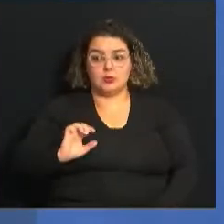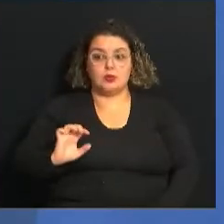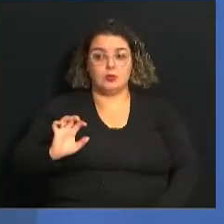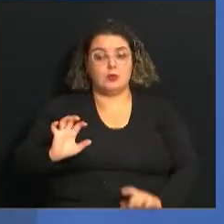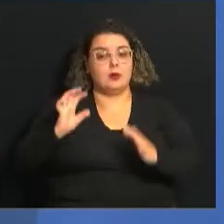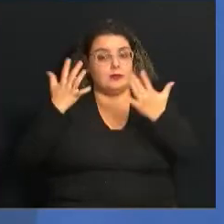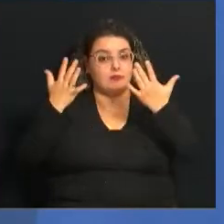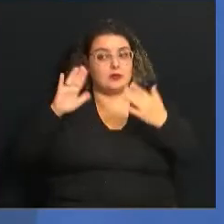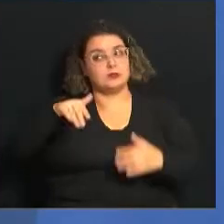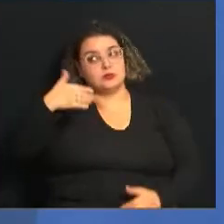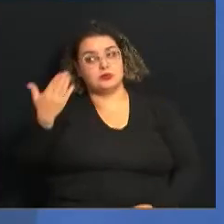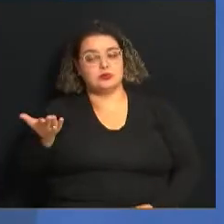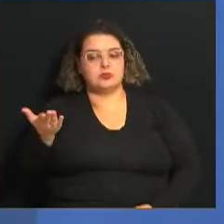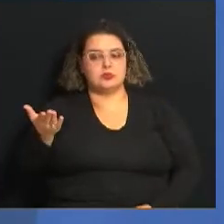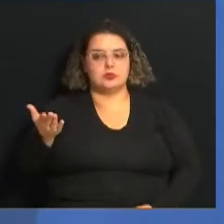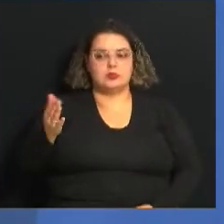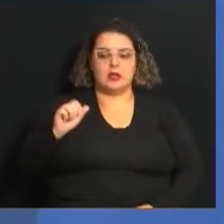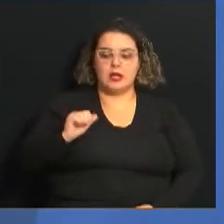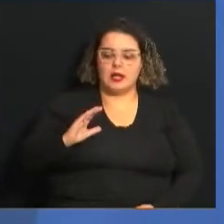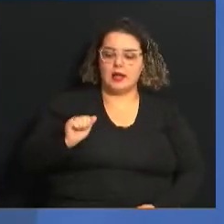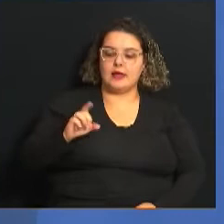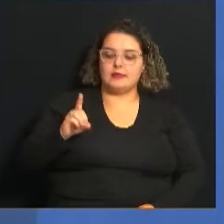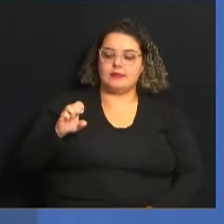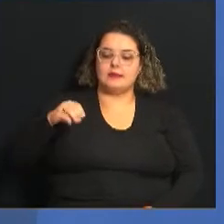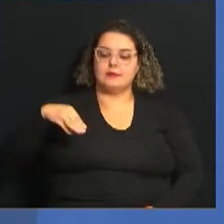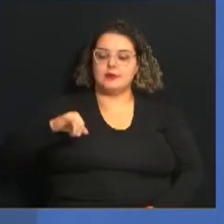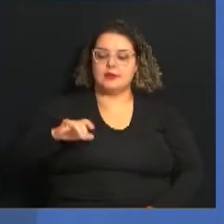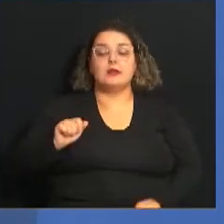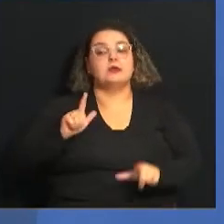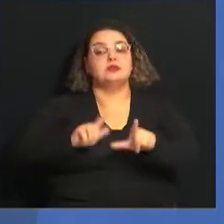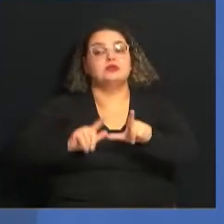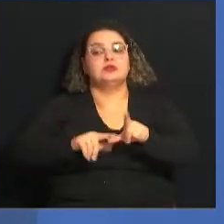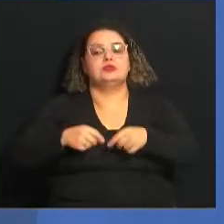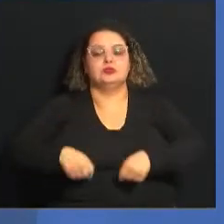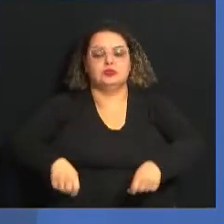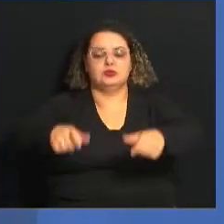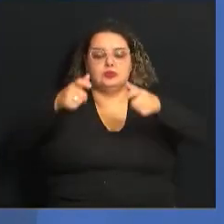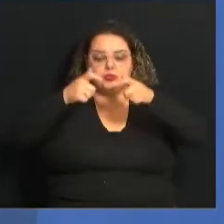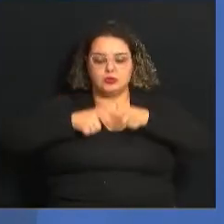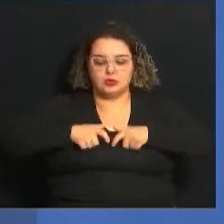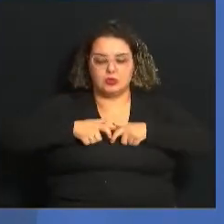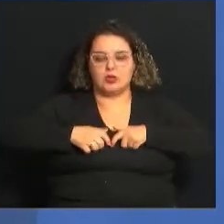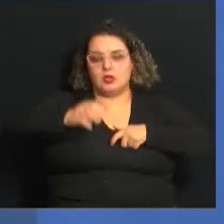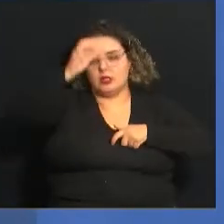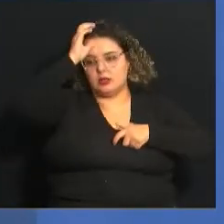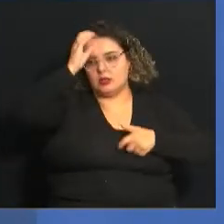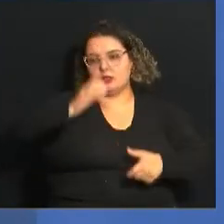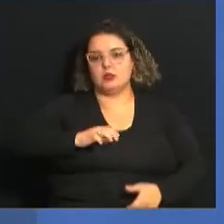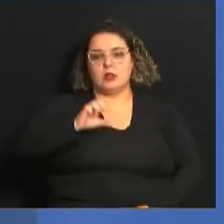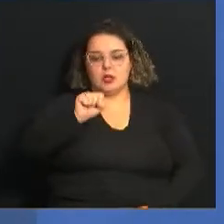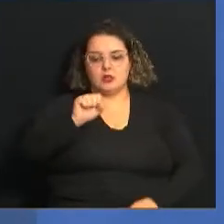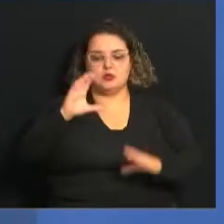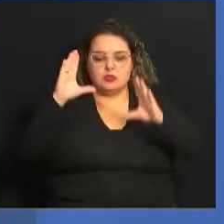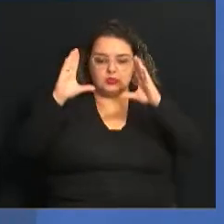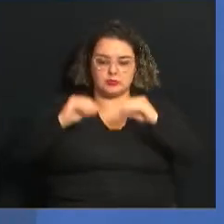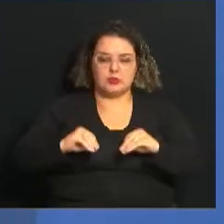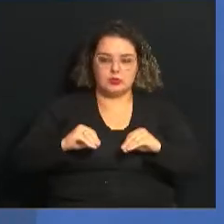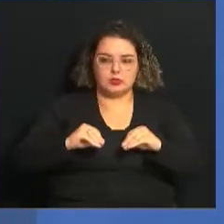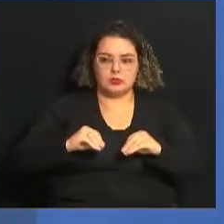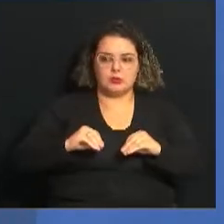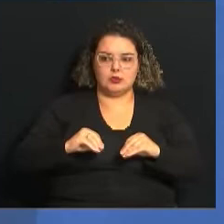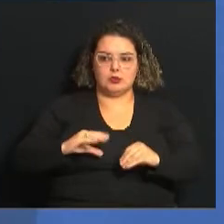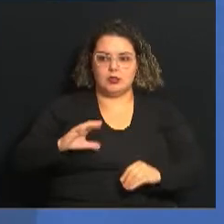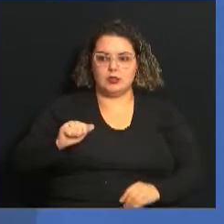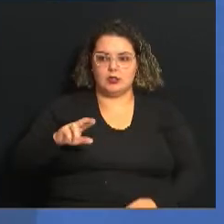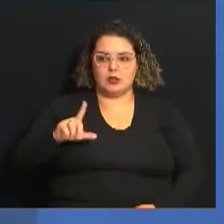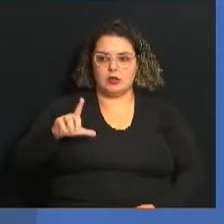lá na Academia Campinense de Letras, será a entrega do título de cidadão campineiro às 8h a Carlos